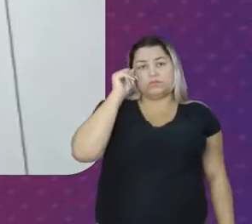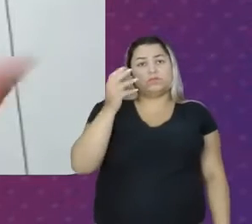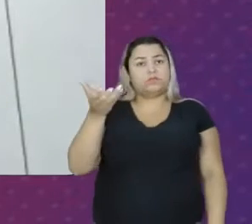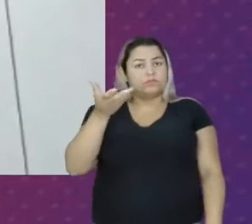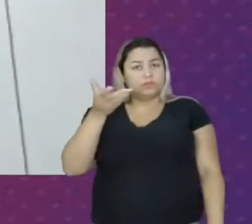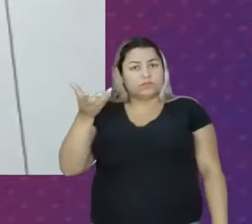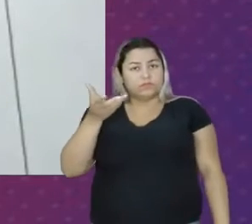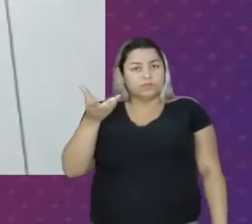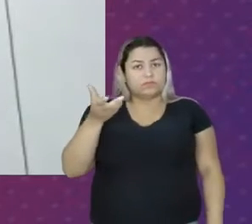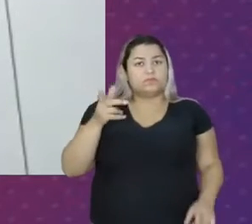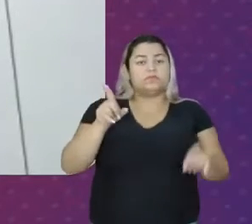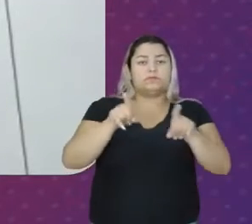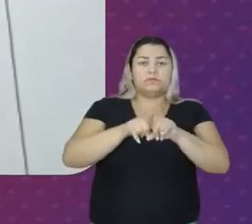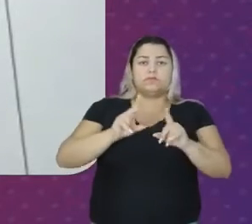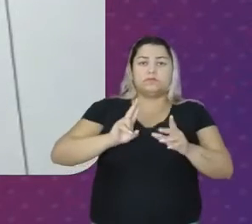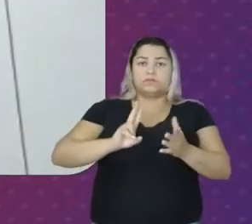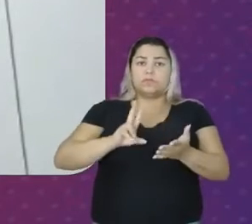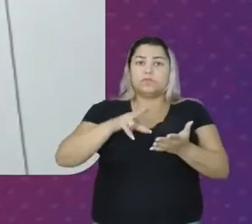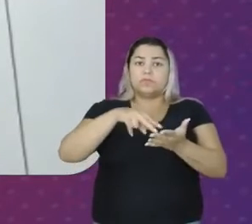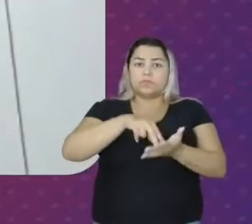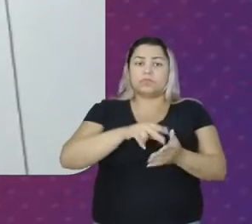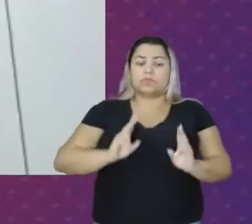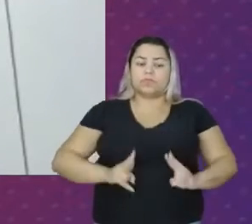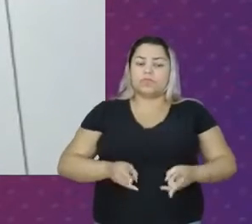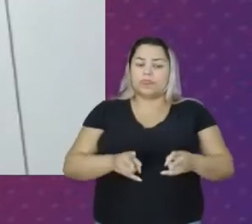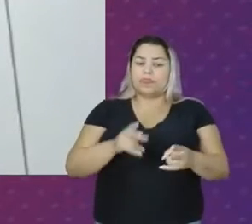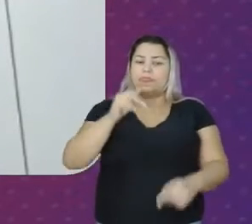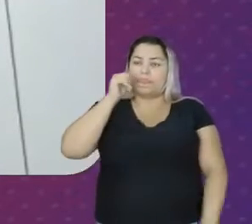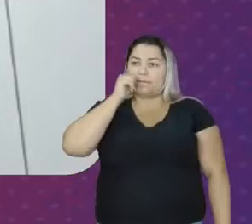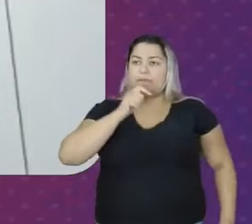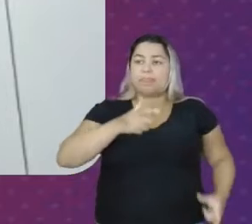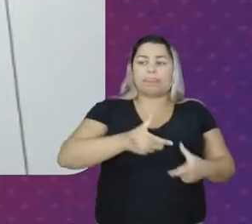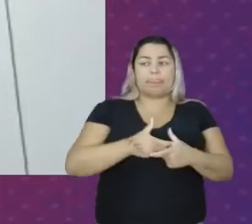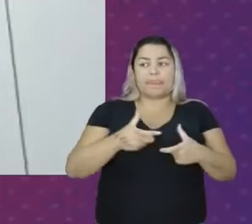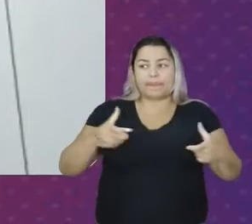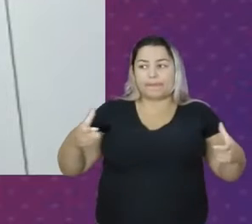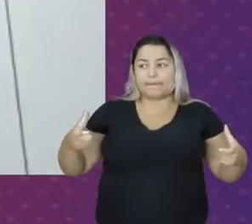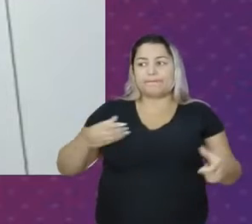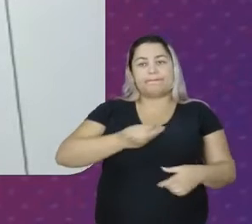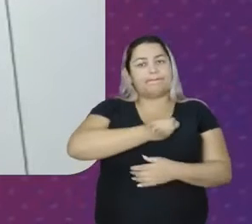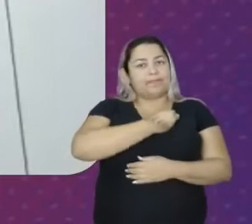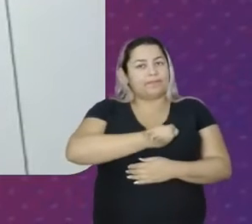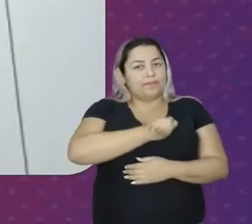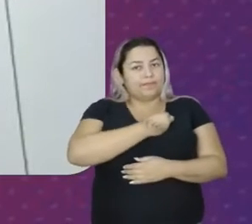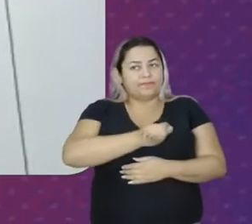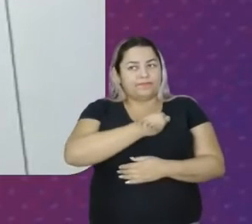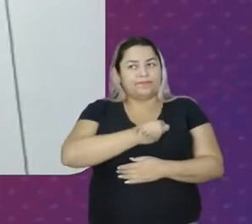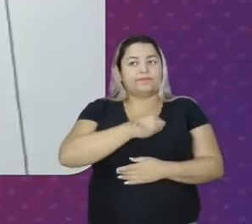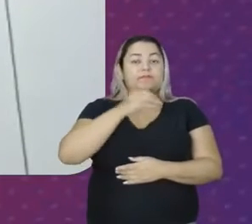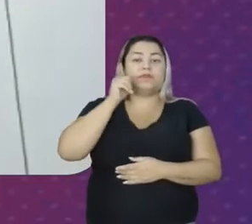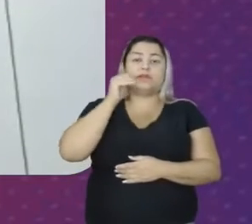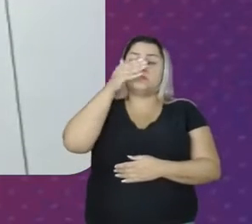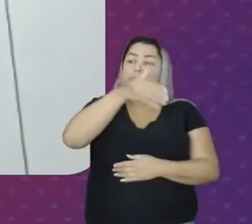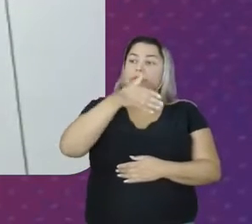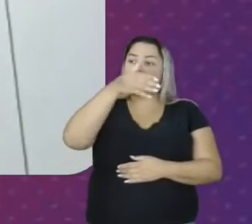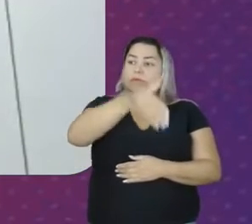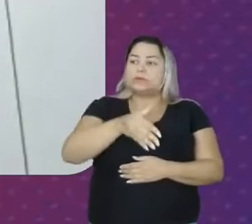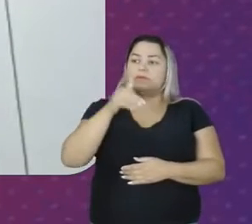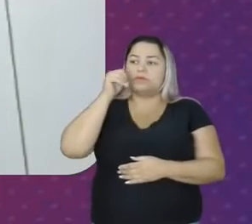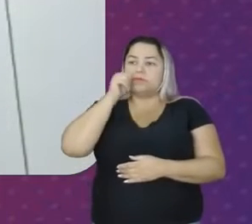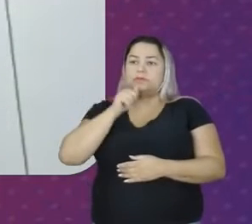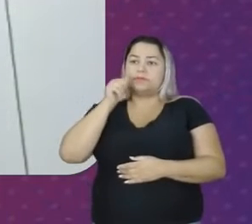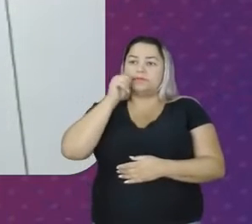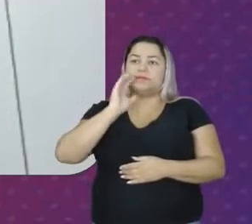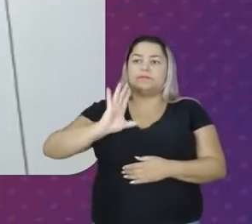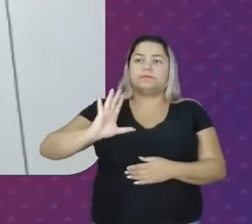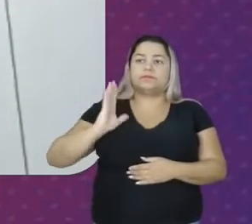quer é que, além da permanência dessas mulheres, a gente possa ampliar a participação das mulheres nesses espaços de poder e